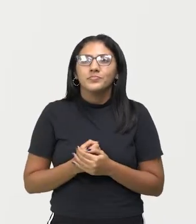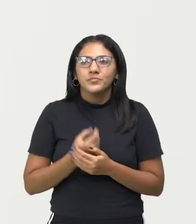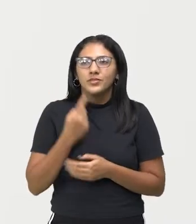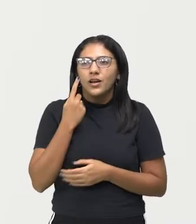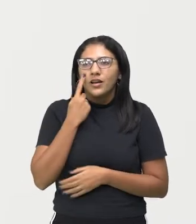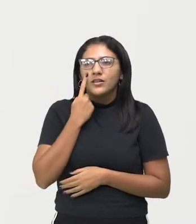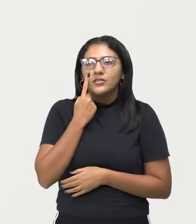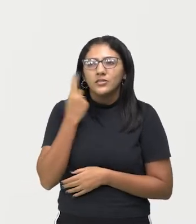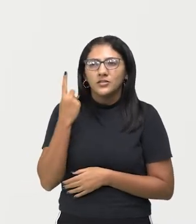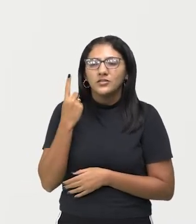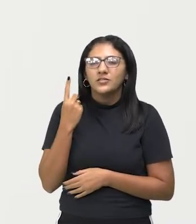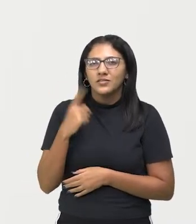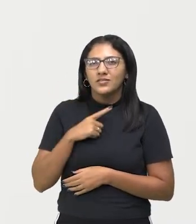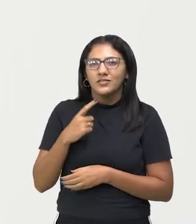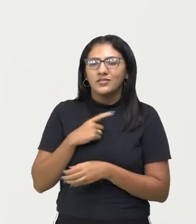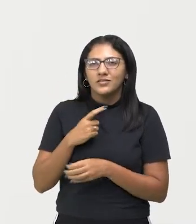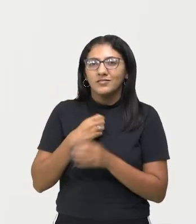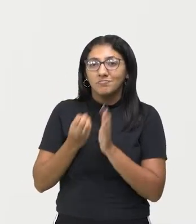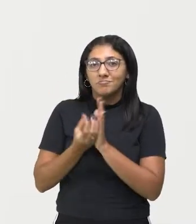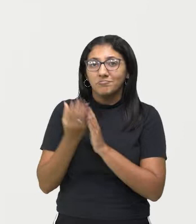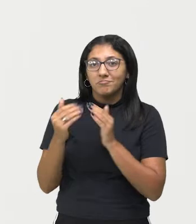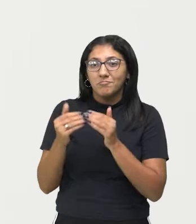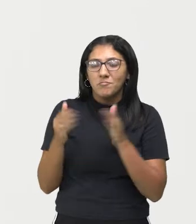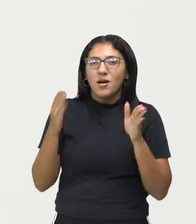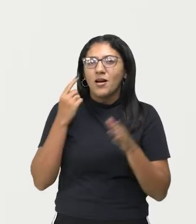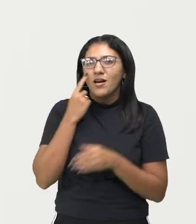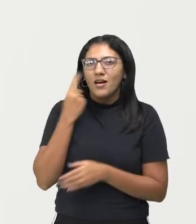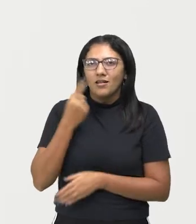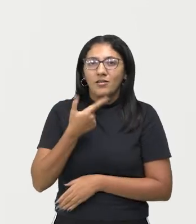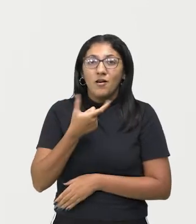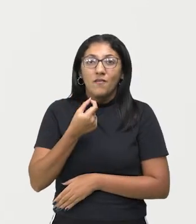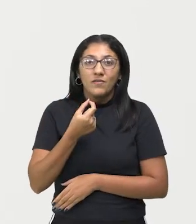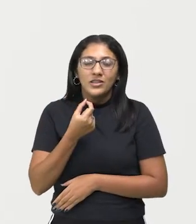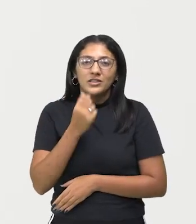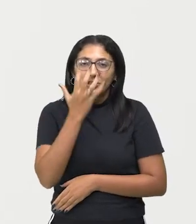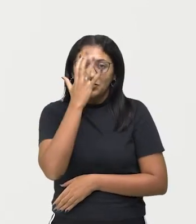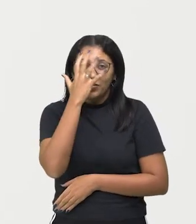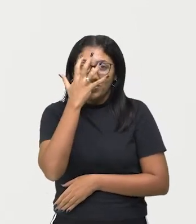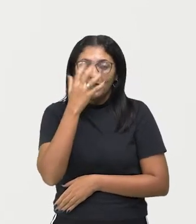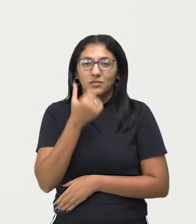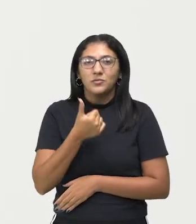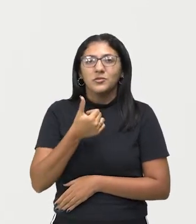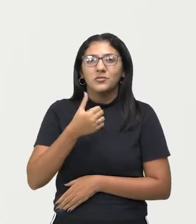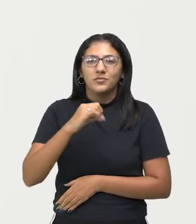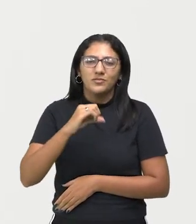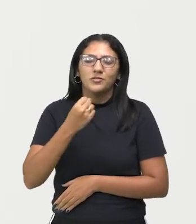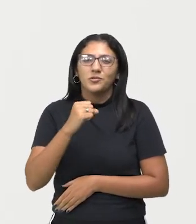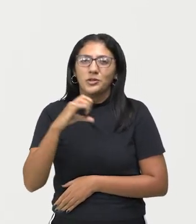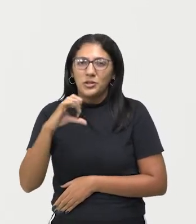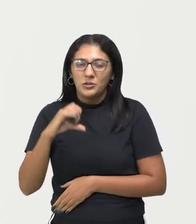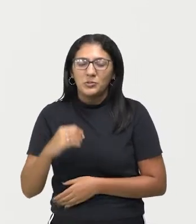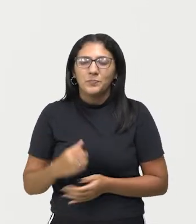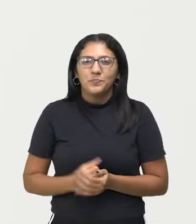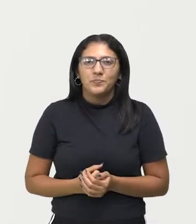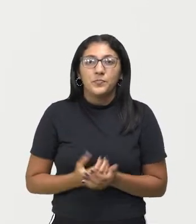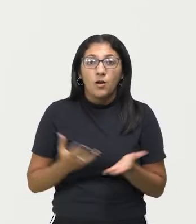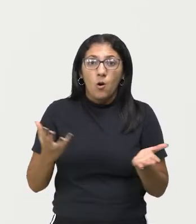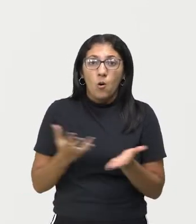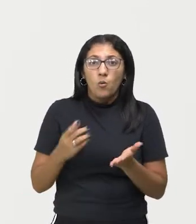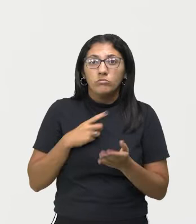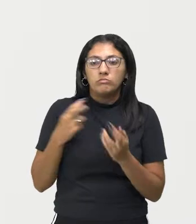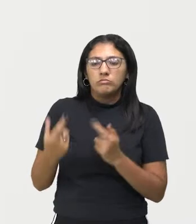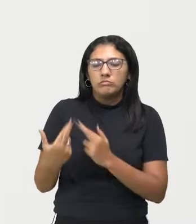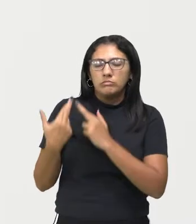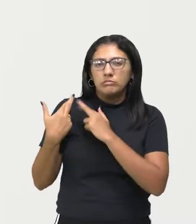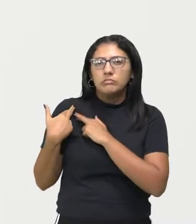nessa imagem verifica a data da inauguração, 20 de fevereiro de 1989. E atualmente ela é